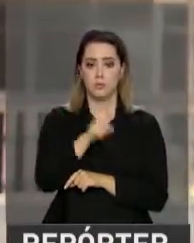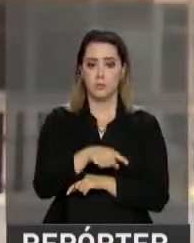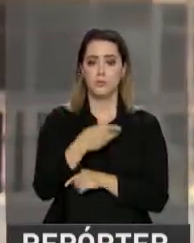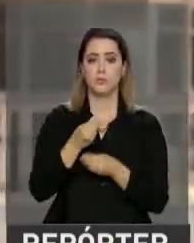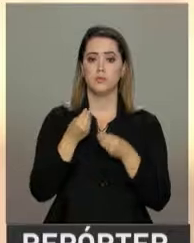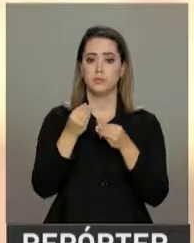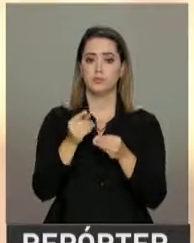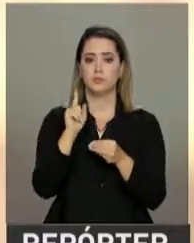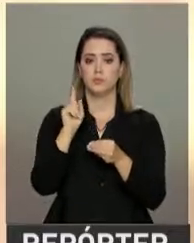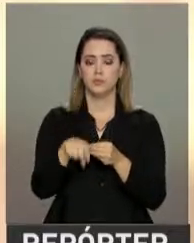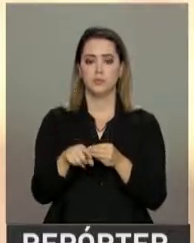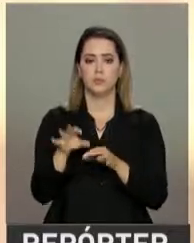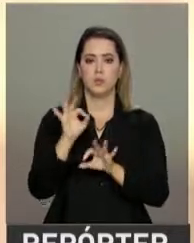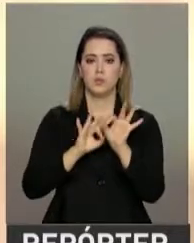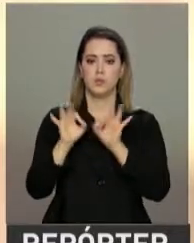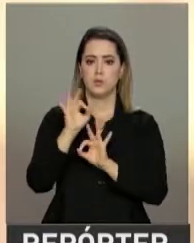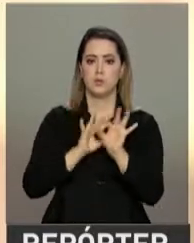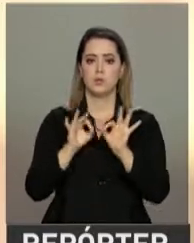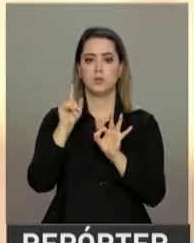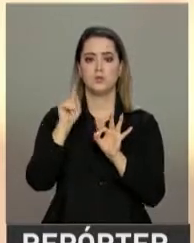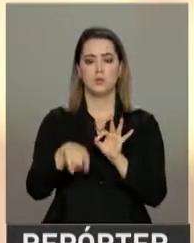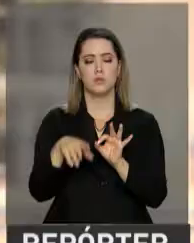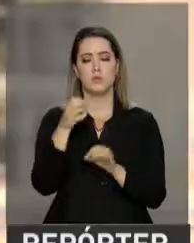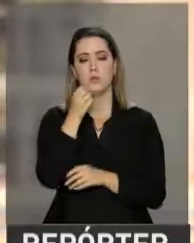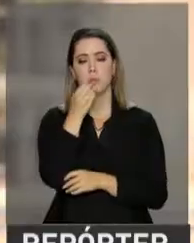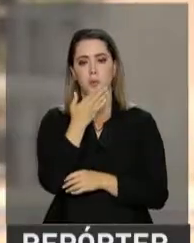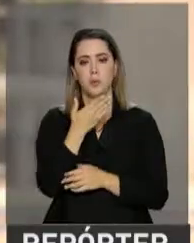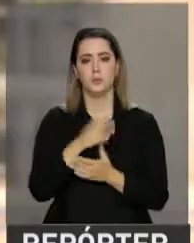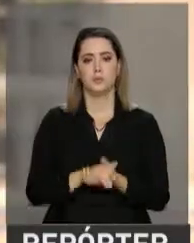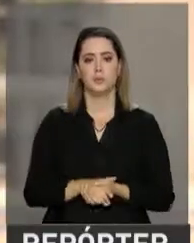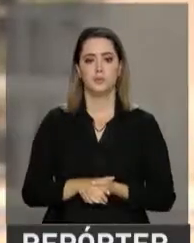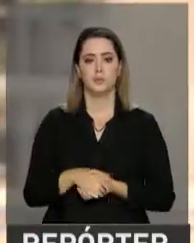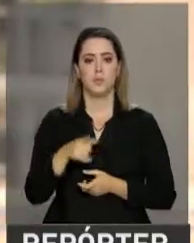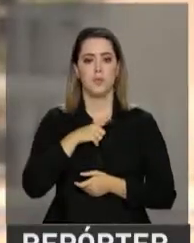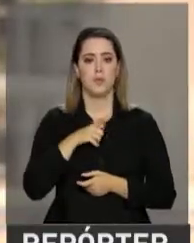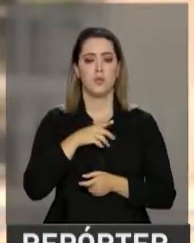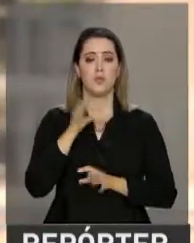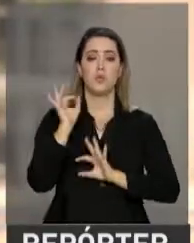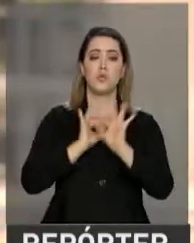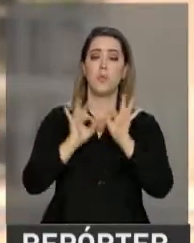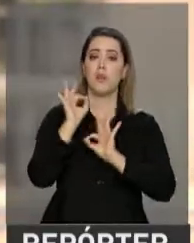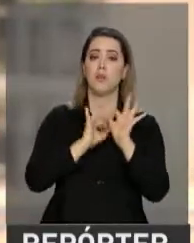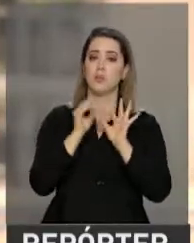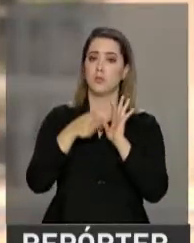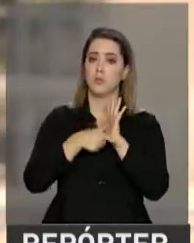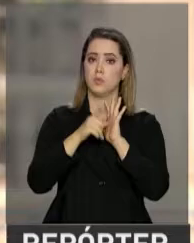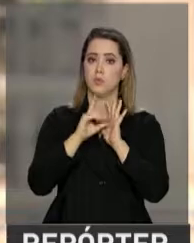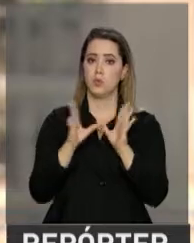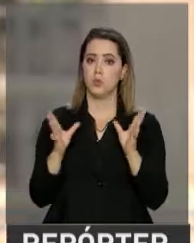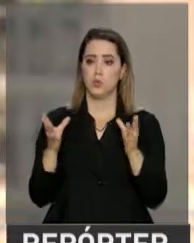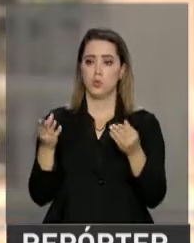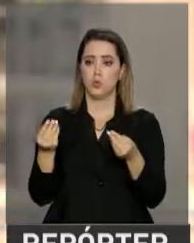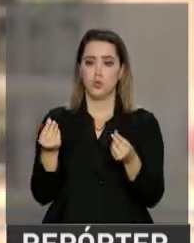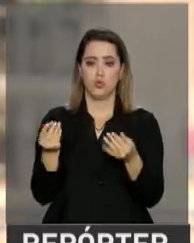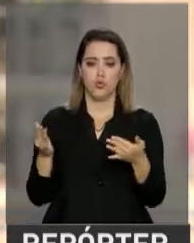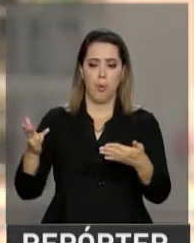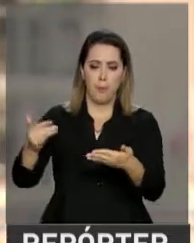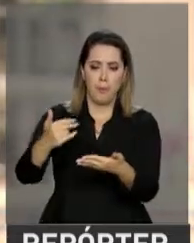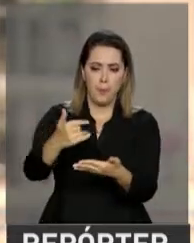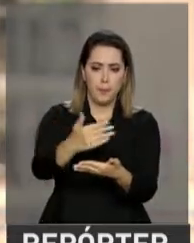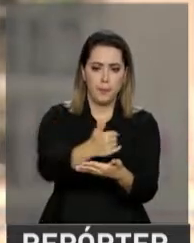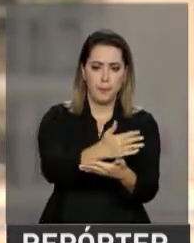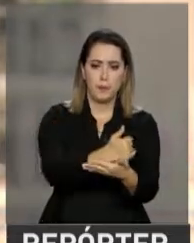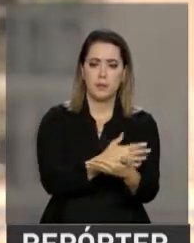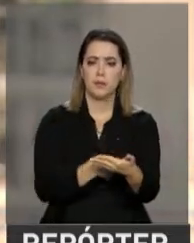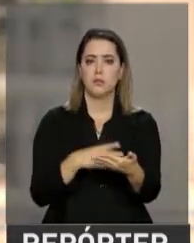garante se organizar vale a pena tinha um planejamento de juntar um certo orçamento